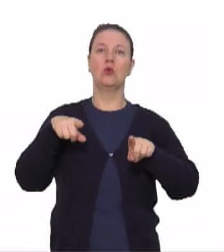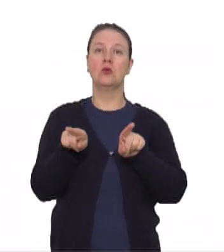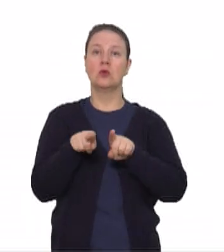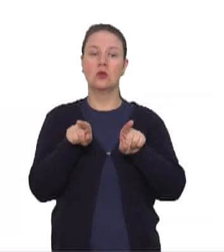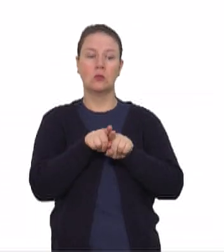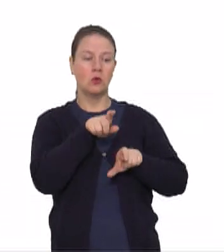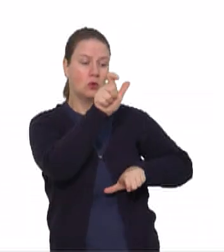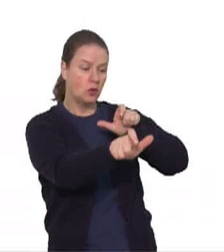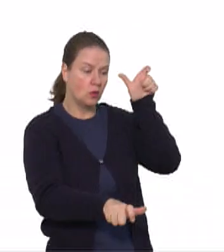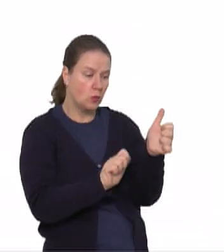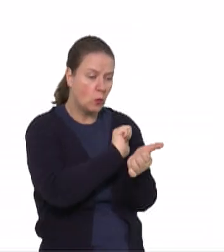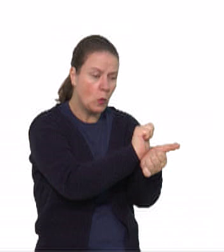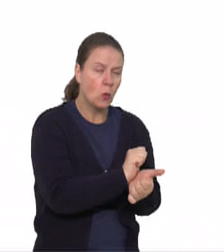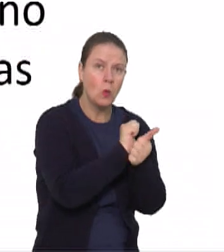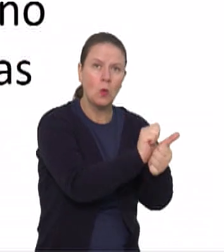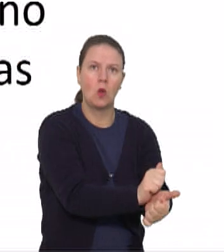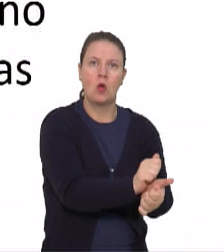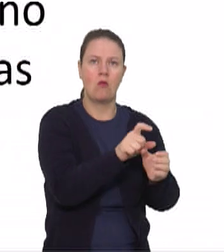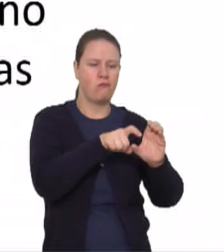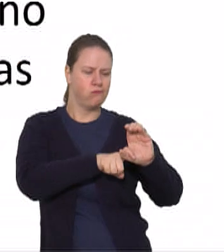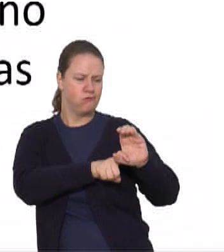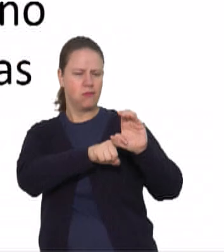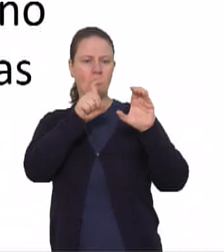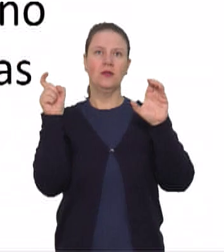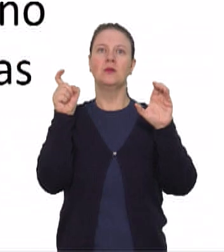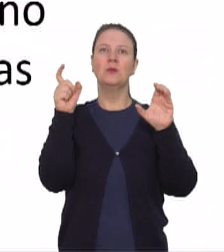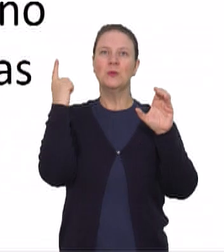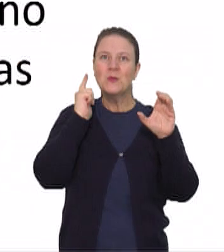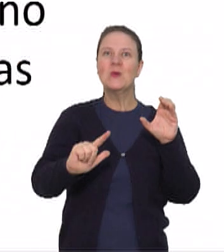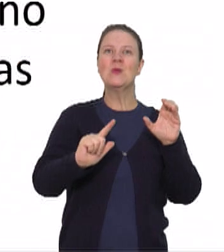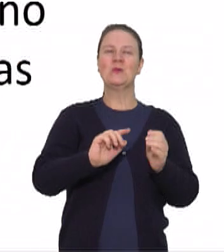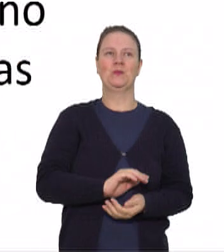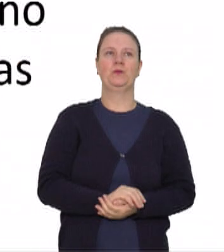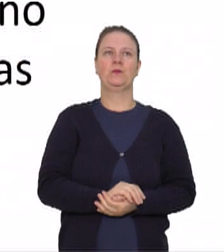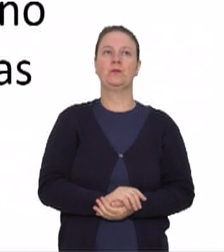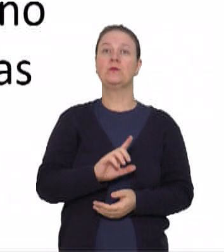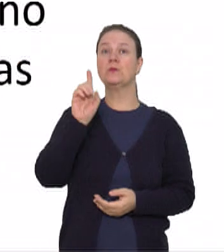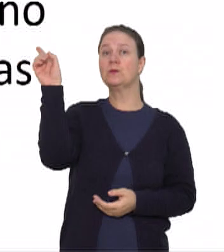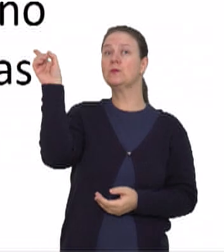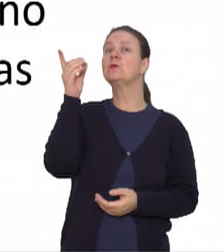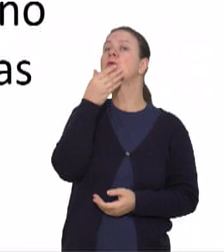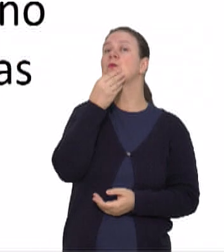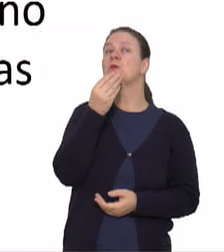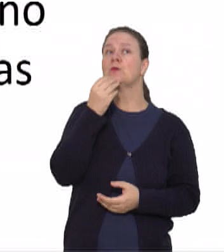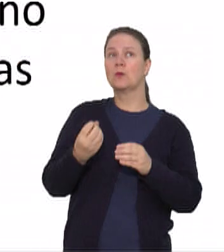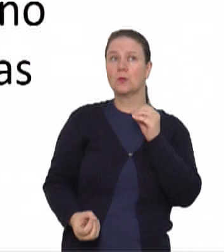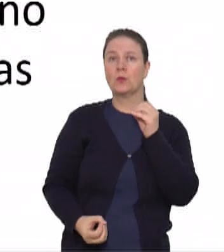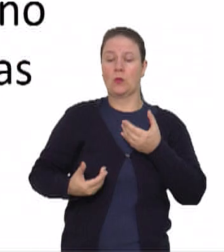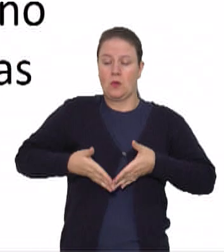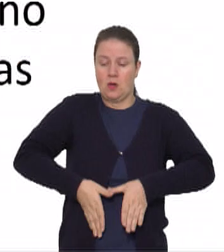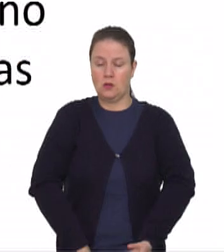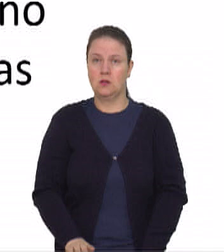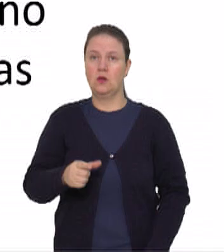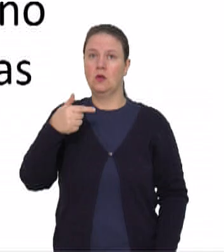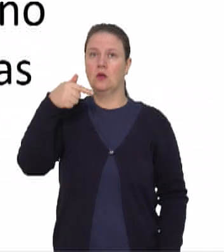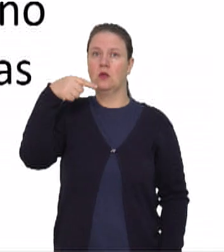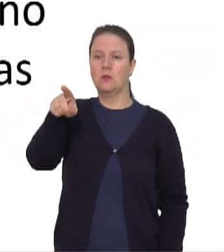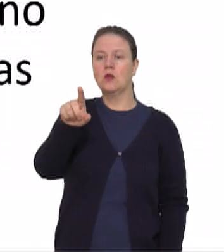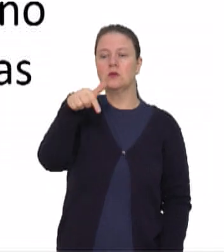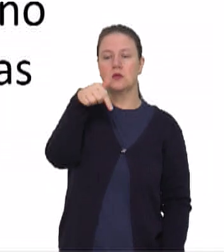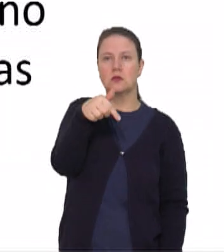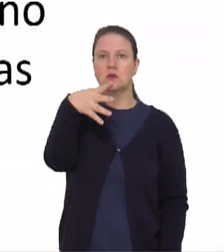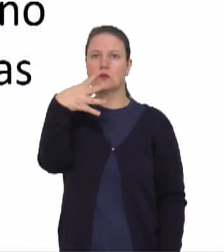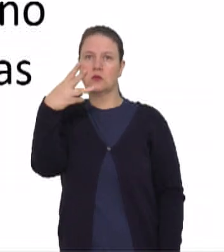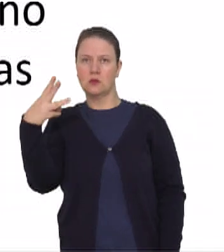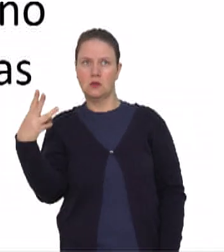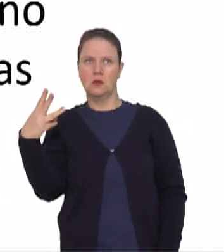os escravizados até a independência, né? Toussaint Louverture nasceu em 1743,